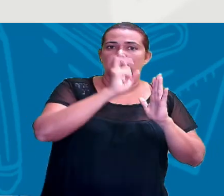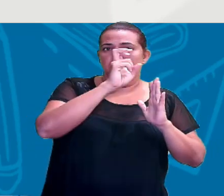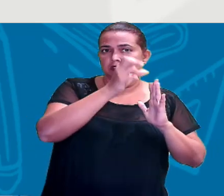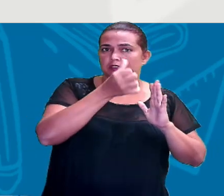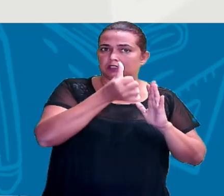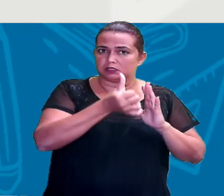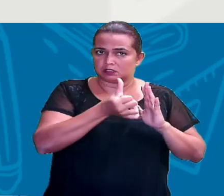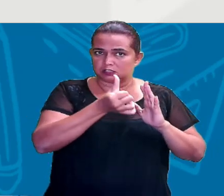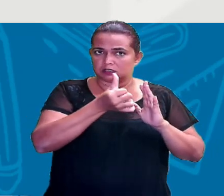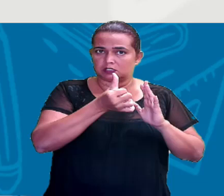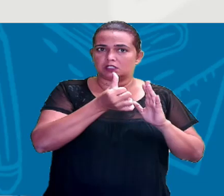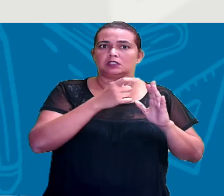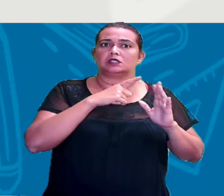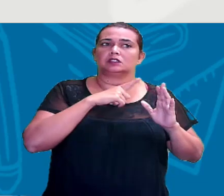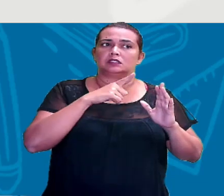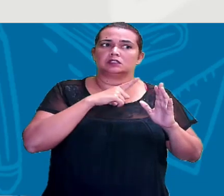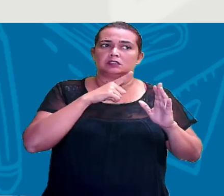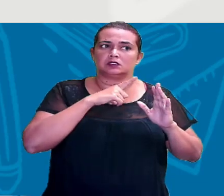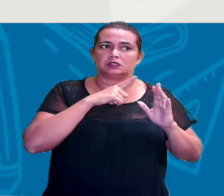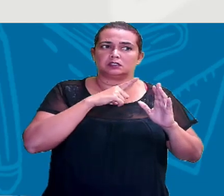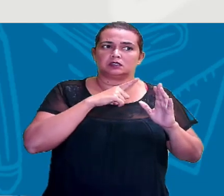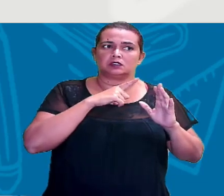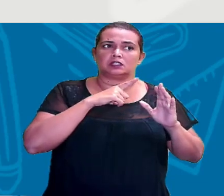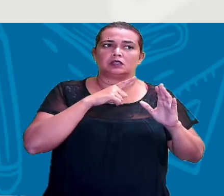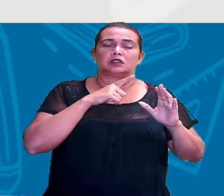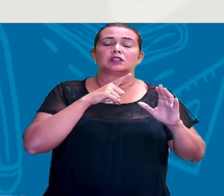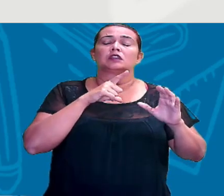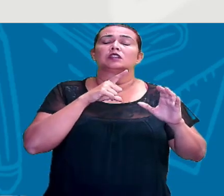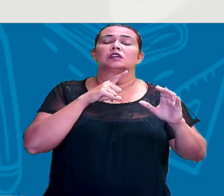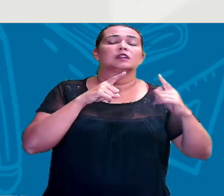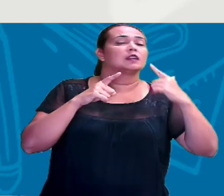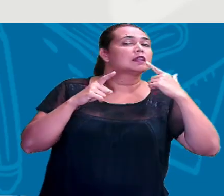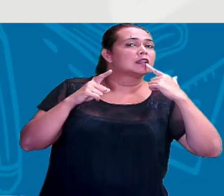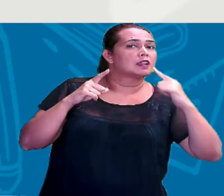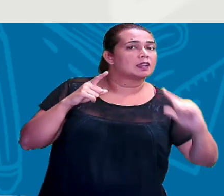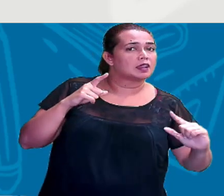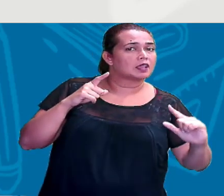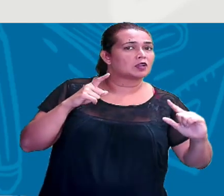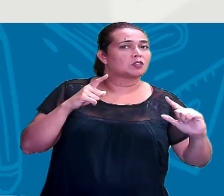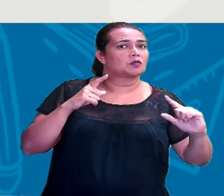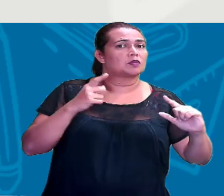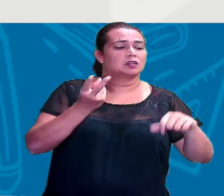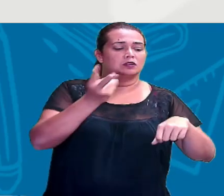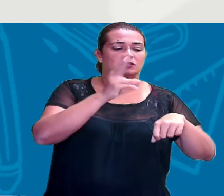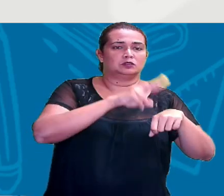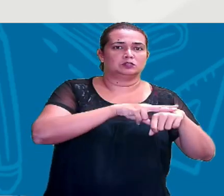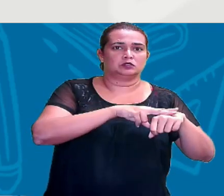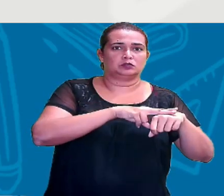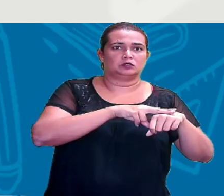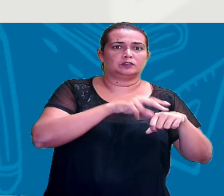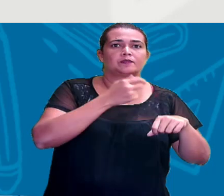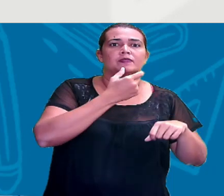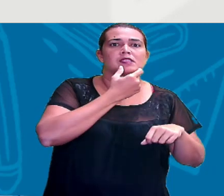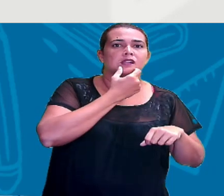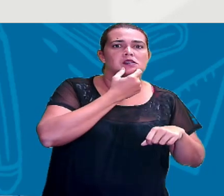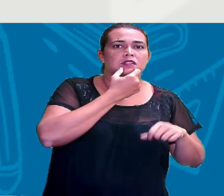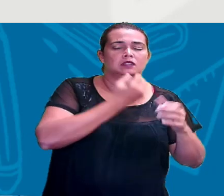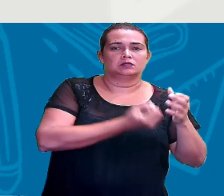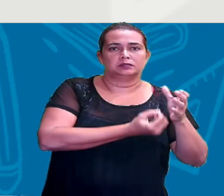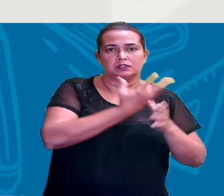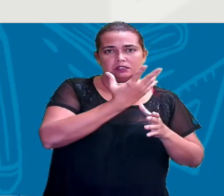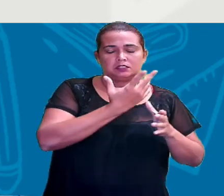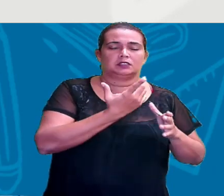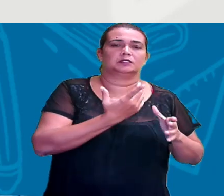daí, da fusão do anglo, da língua do anglo e da língua do saxão, surgiu a língua inglesa. Então,